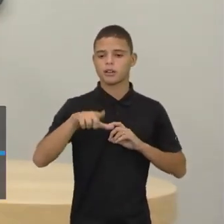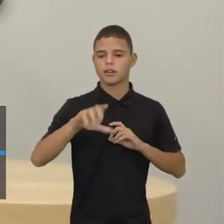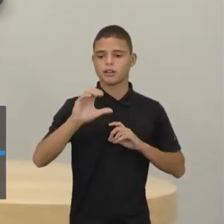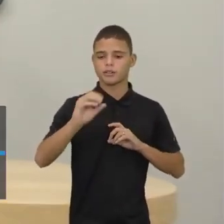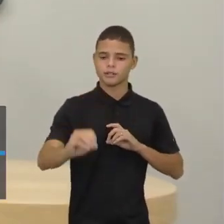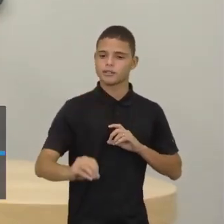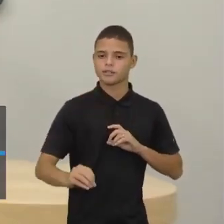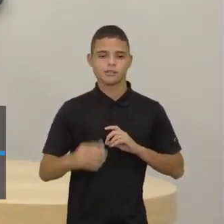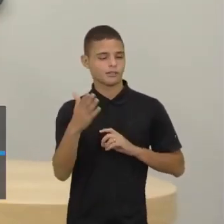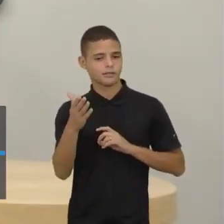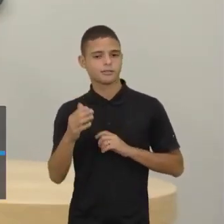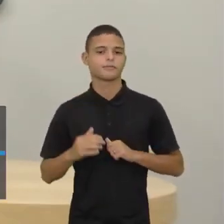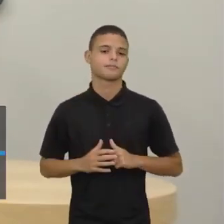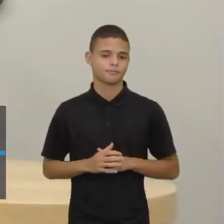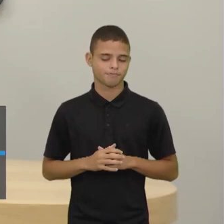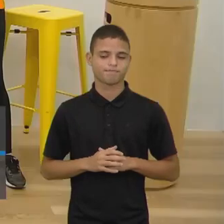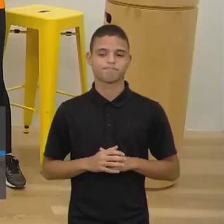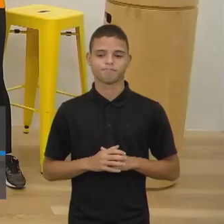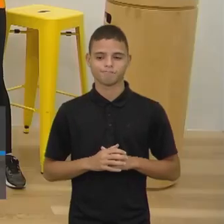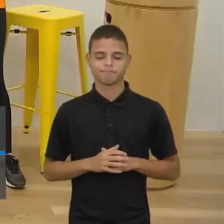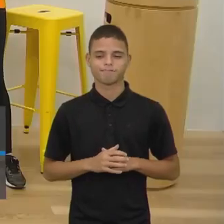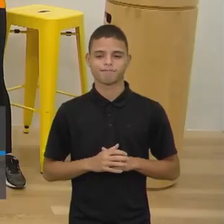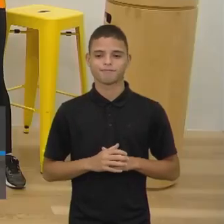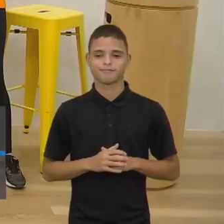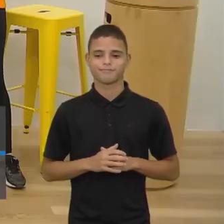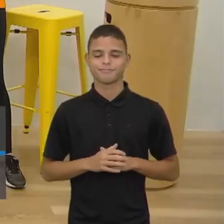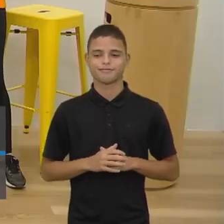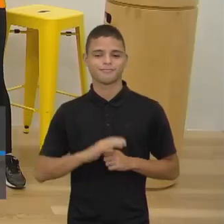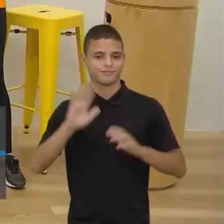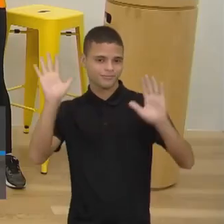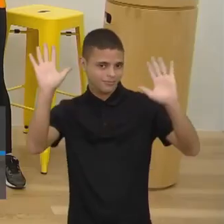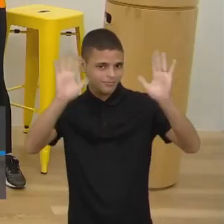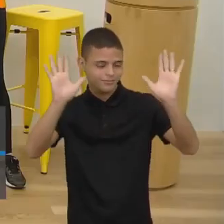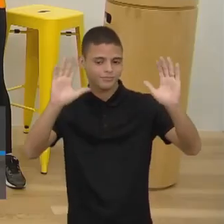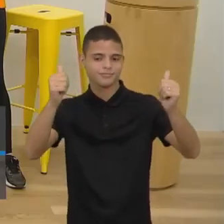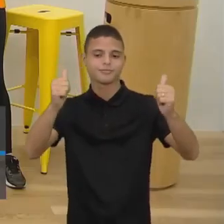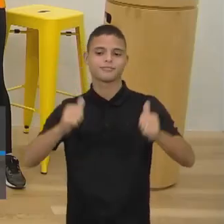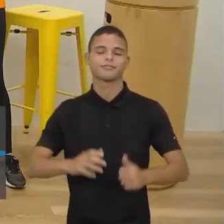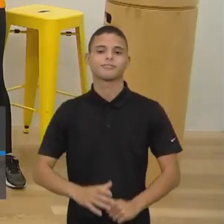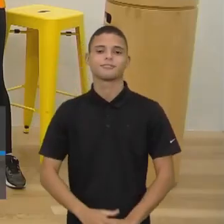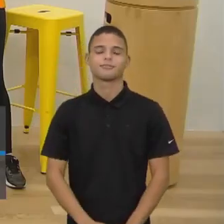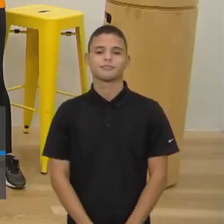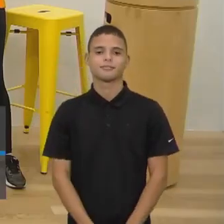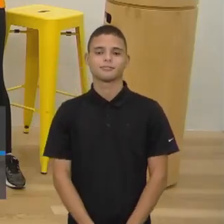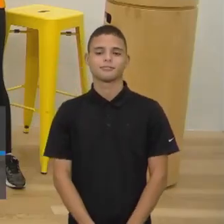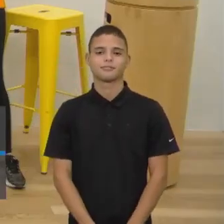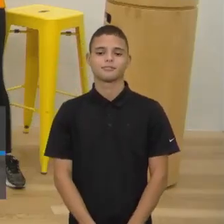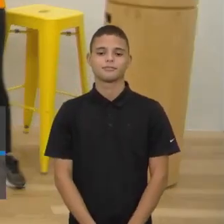né? Tá comendo bacon lá, ó. Tô vendo lá, ó. Tchau, tchau. gente. Até mais.